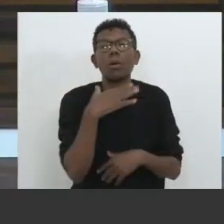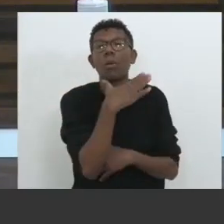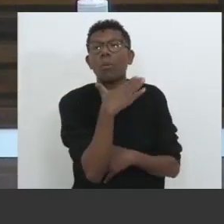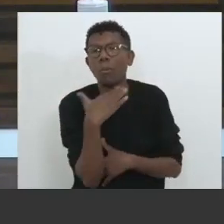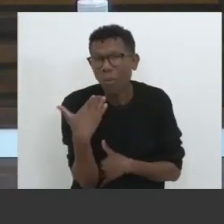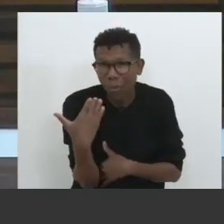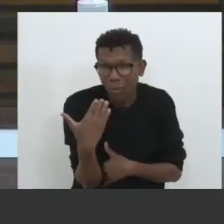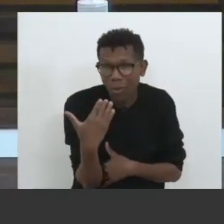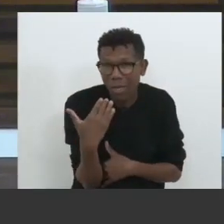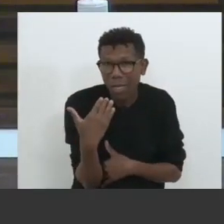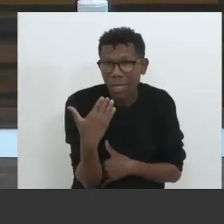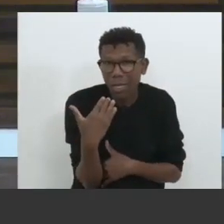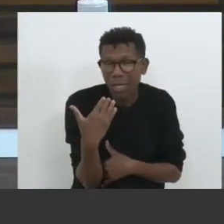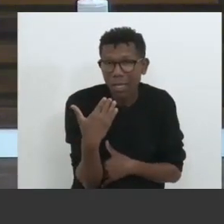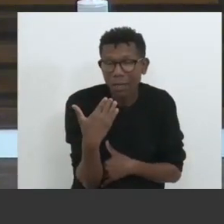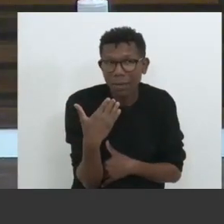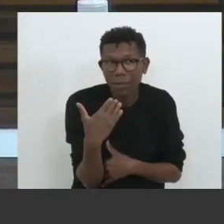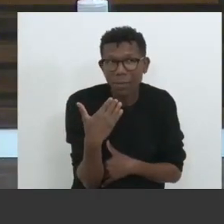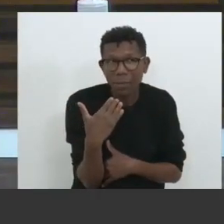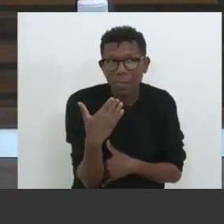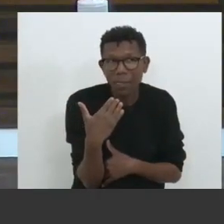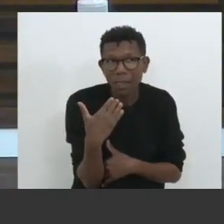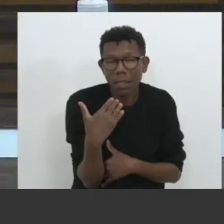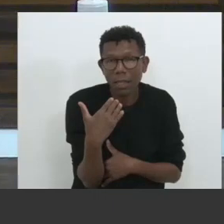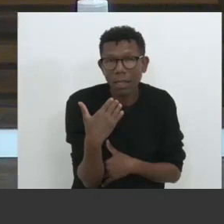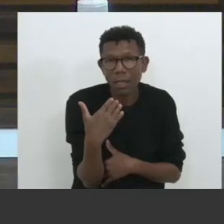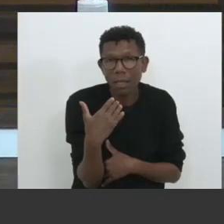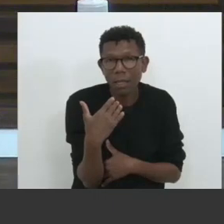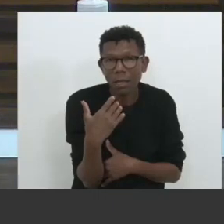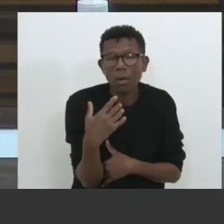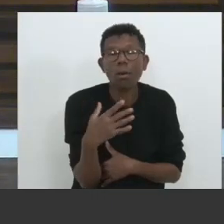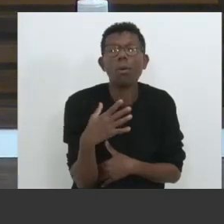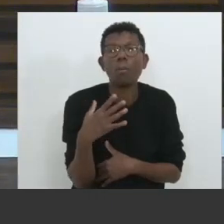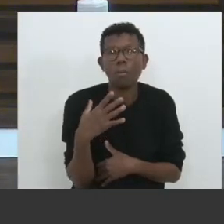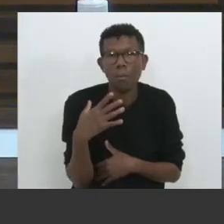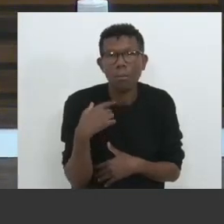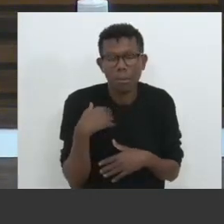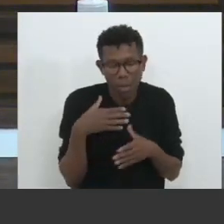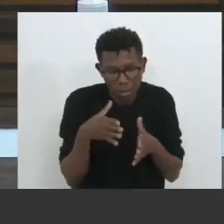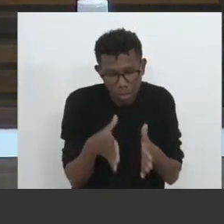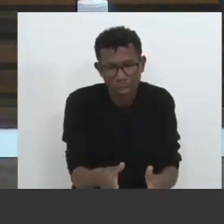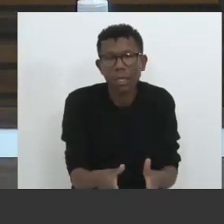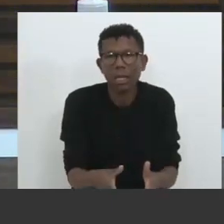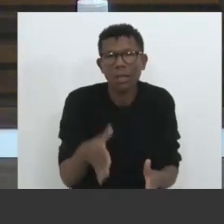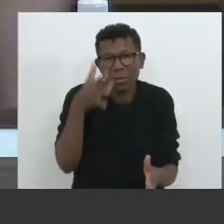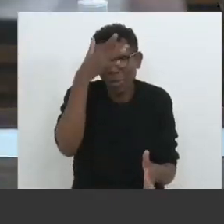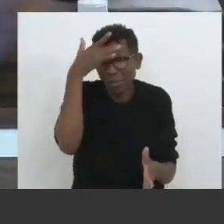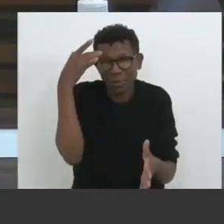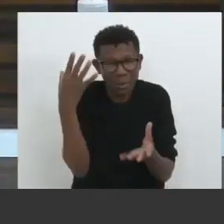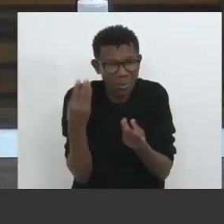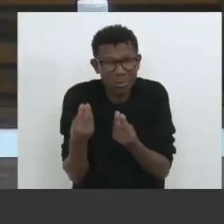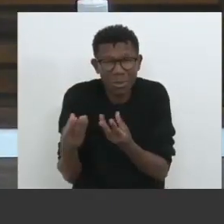morrer vai o o nosso enterro o meu enterro vai ter mais gente que